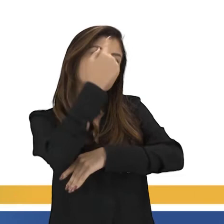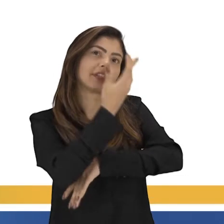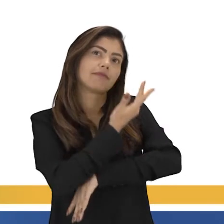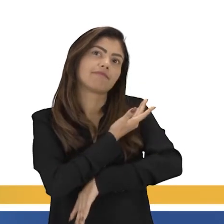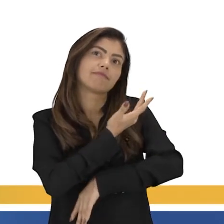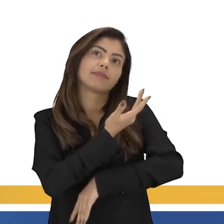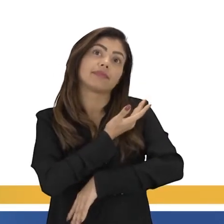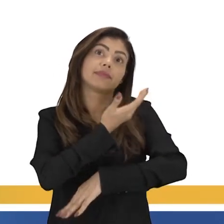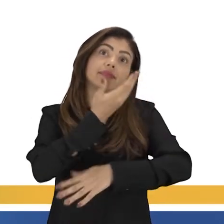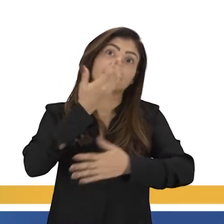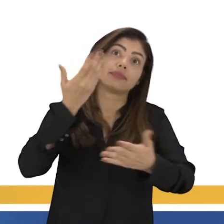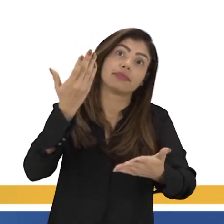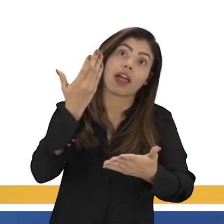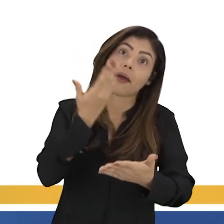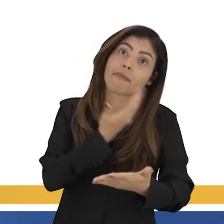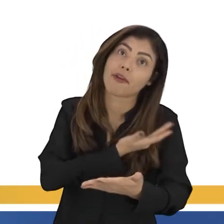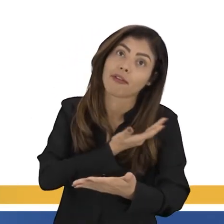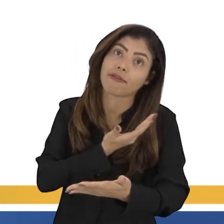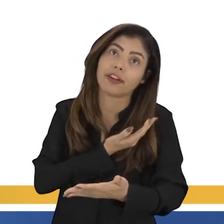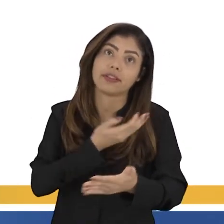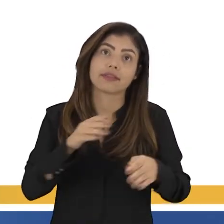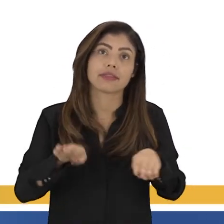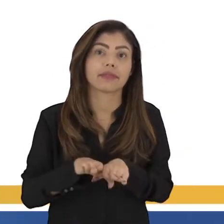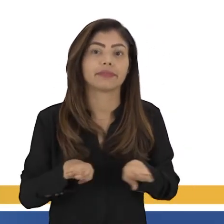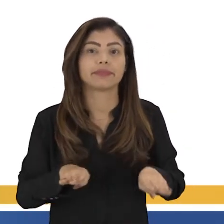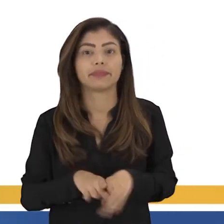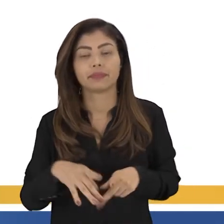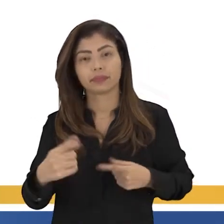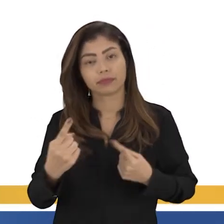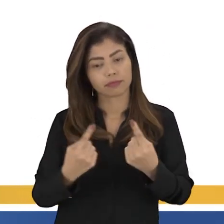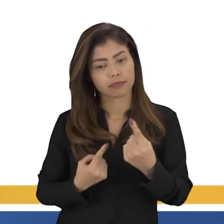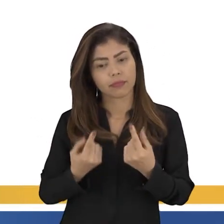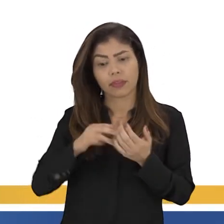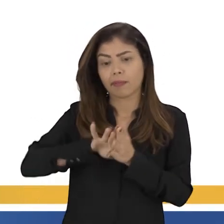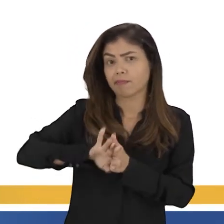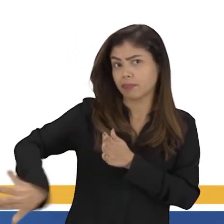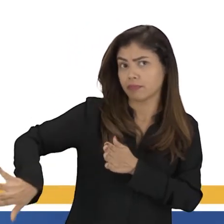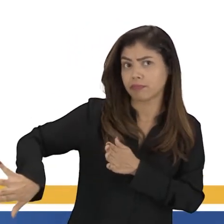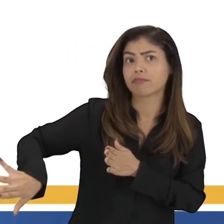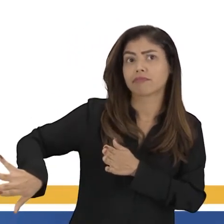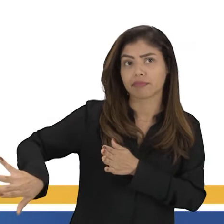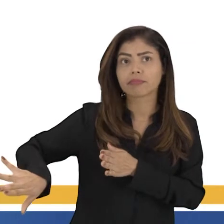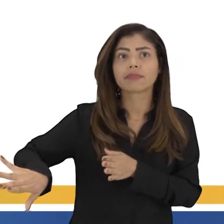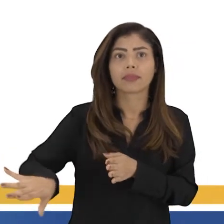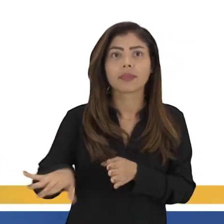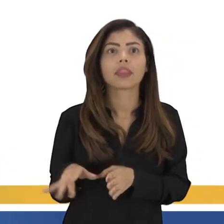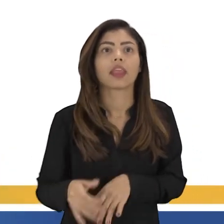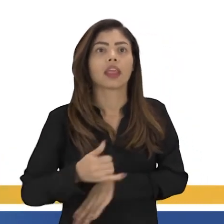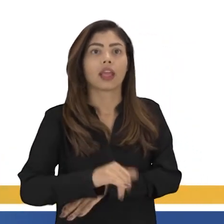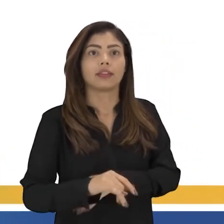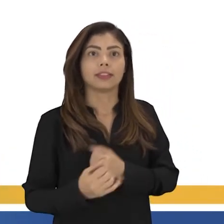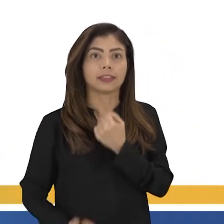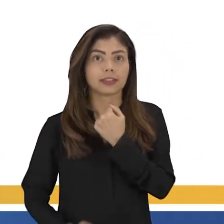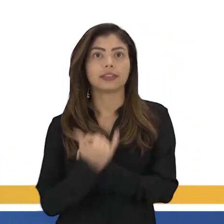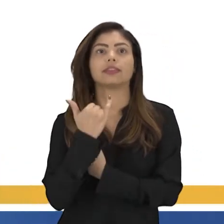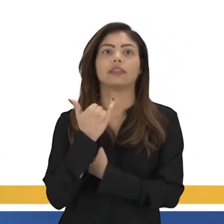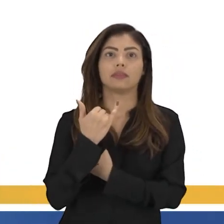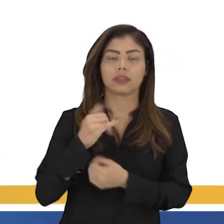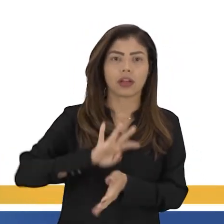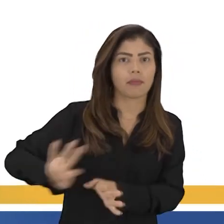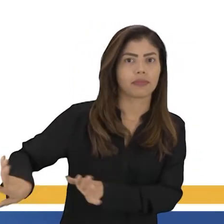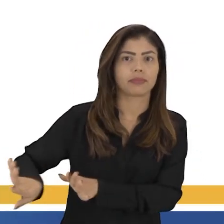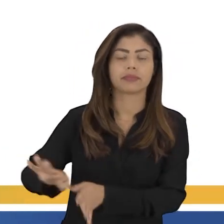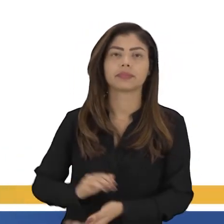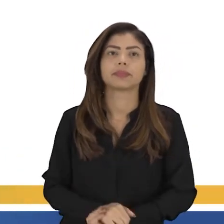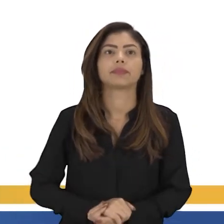meu. Opa, amigo. Então ali eu já elimino relacionamento amoroso, traição, já foi embora.